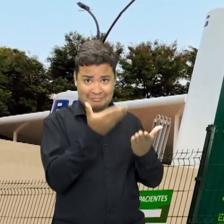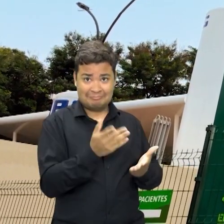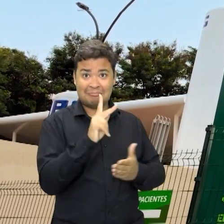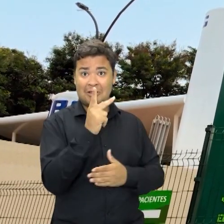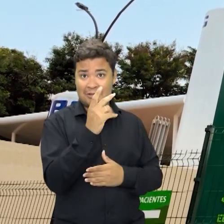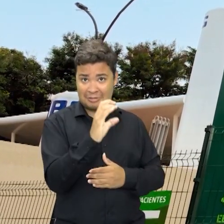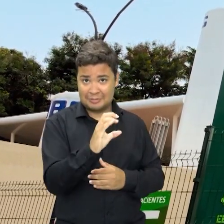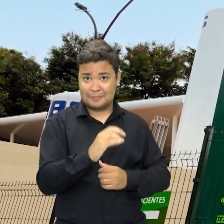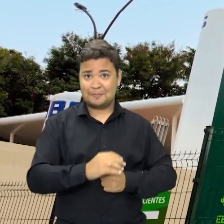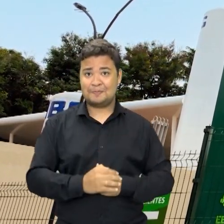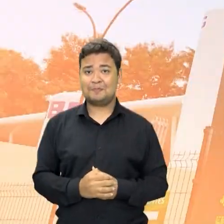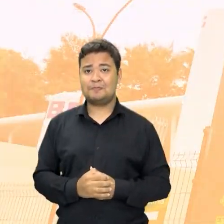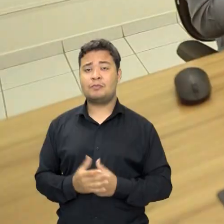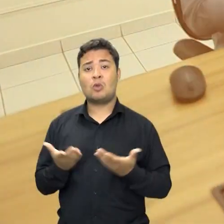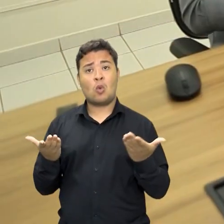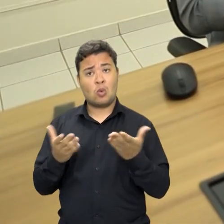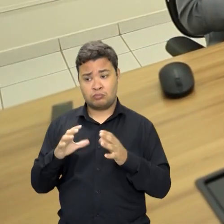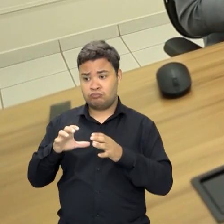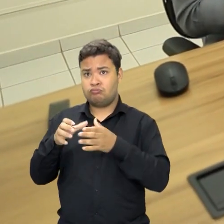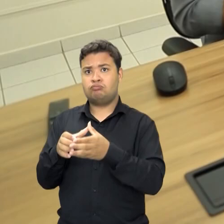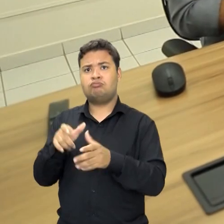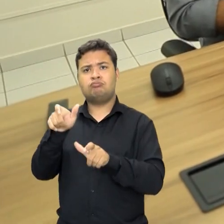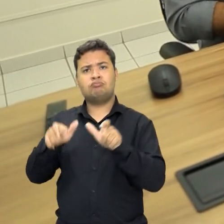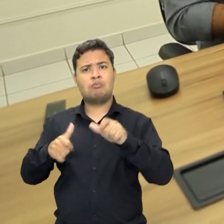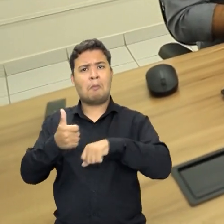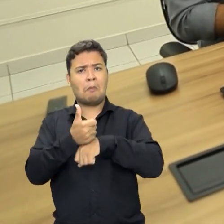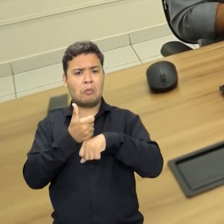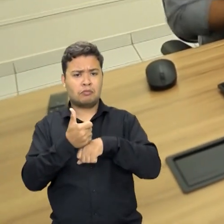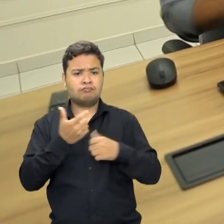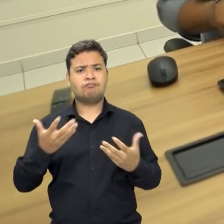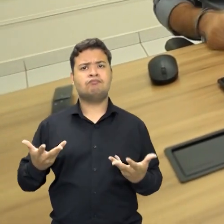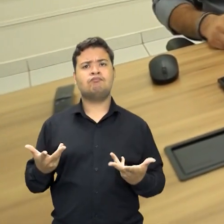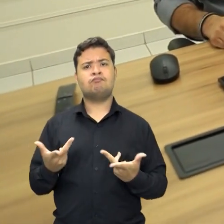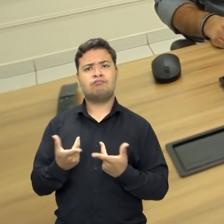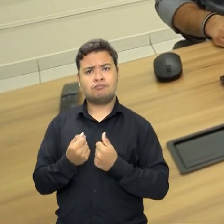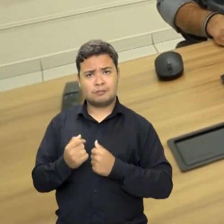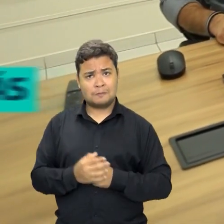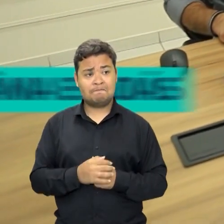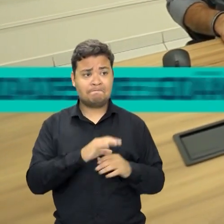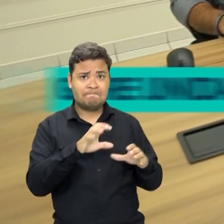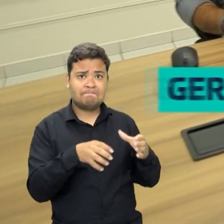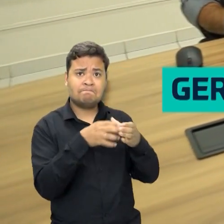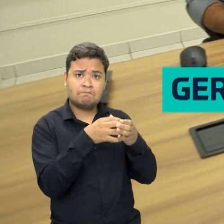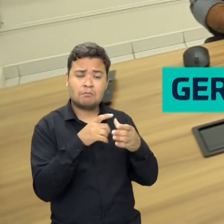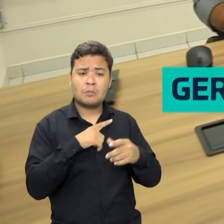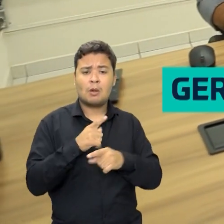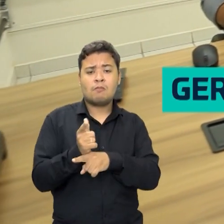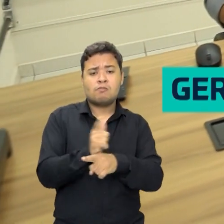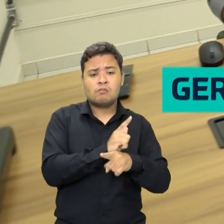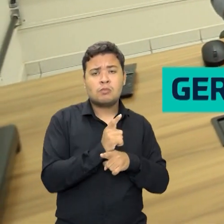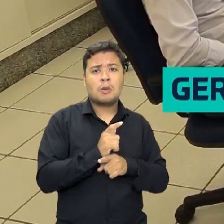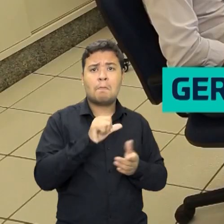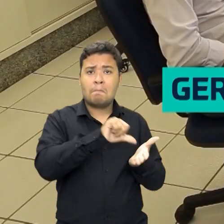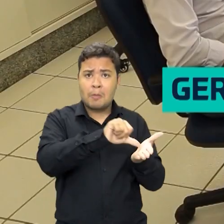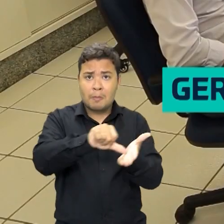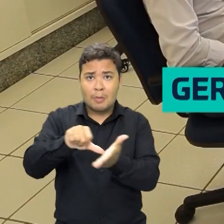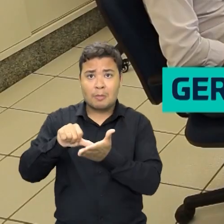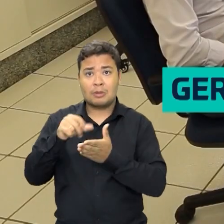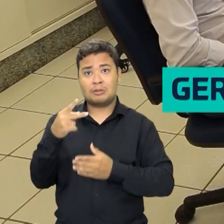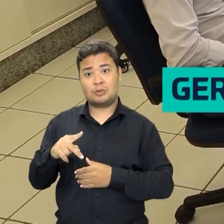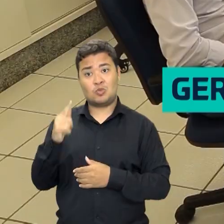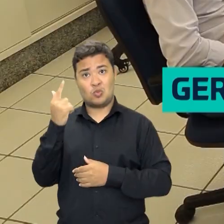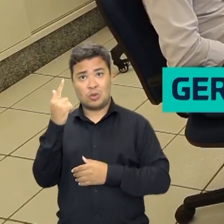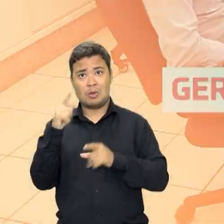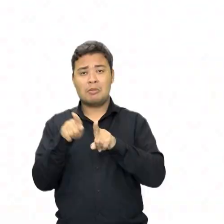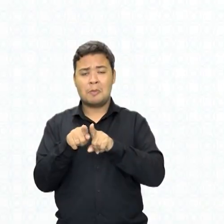do HC. Hoje, por meio do corpo de profissionais competentes, a Fundação gere unidades municipais de Goiânia e